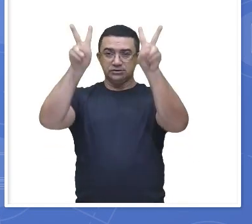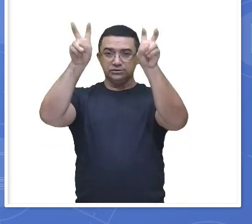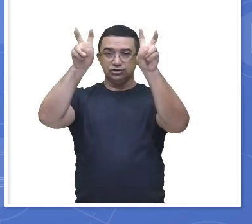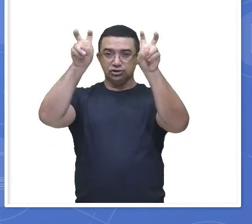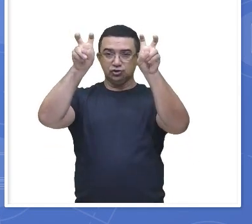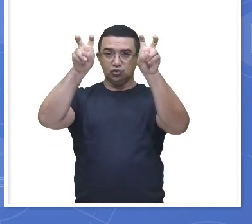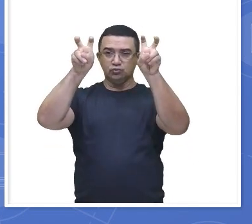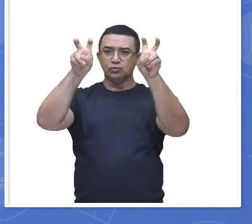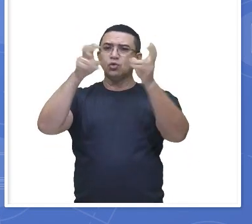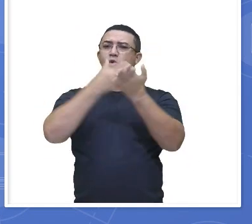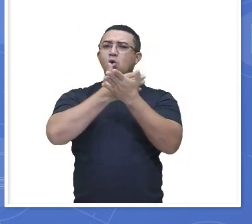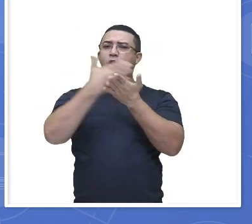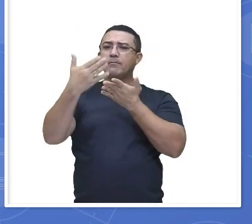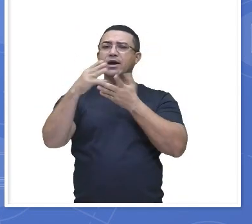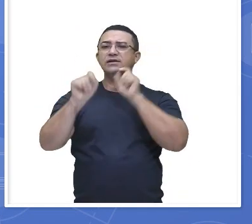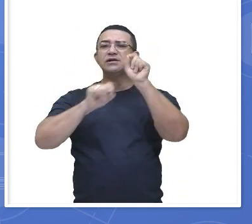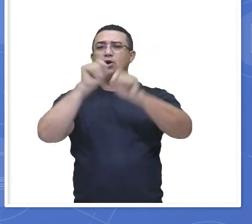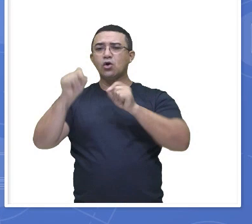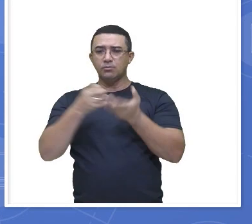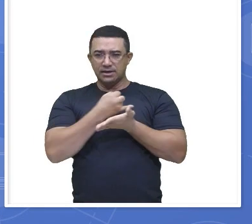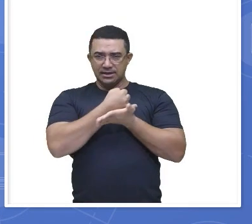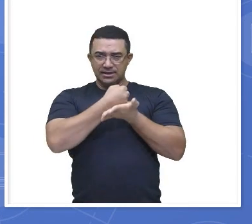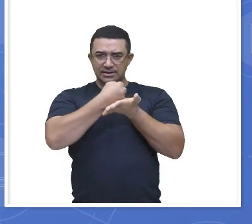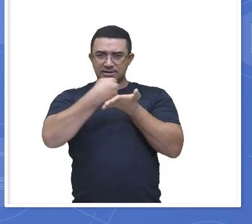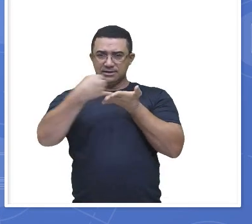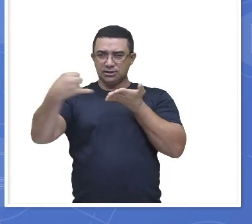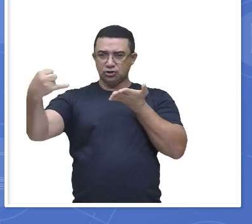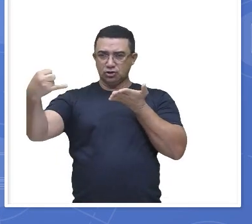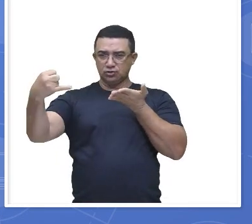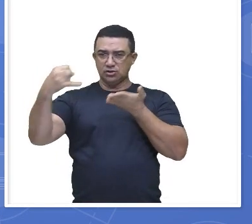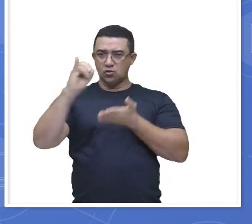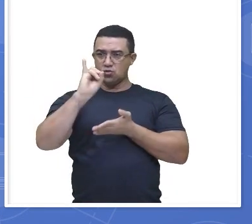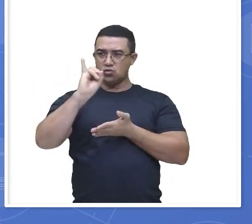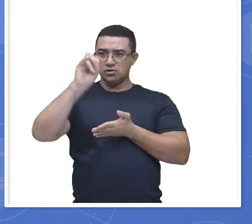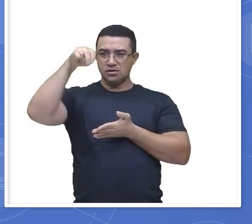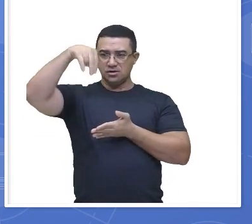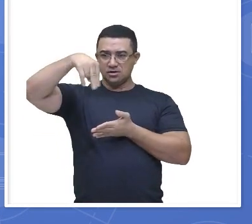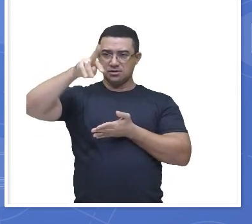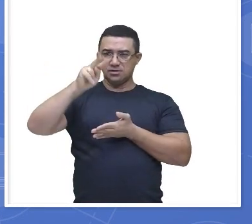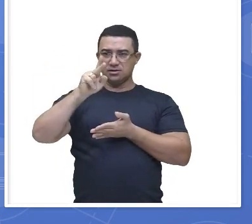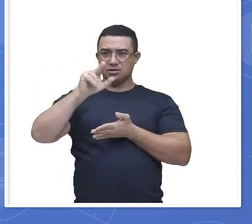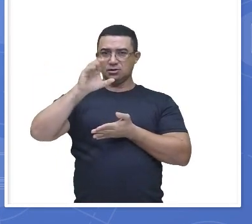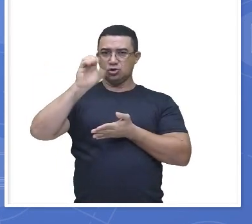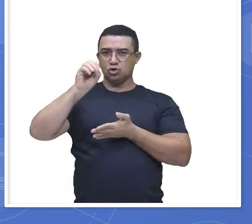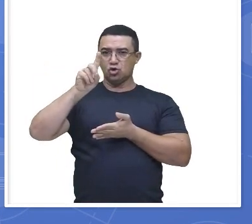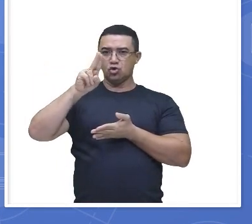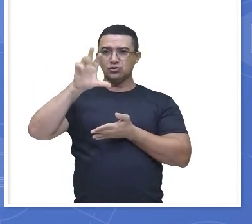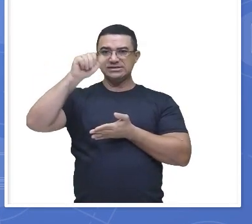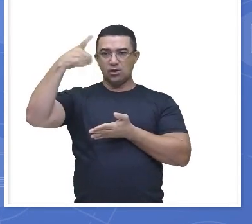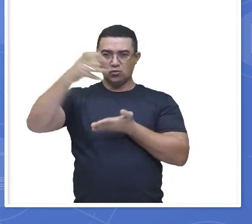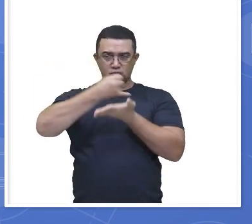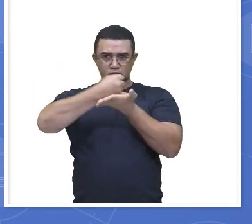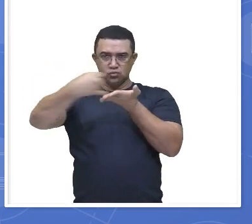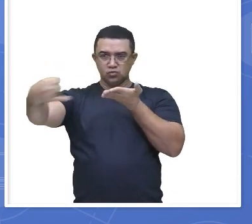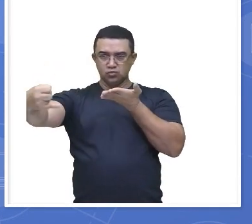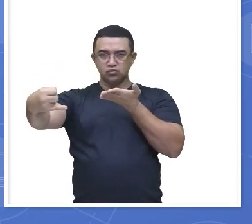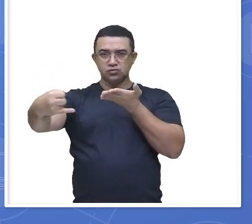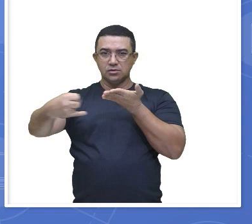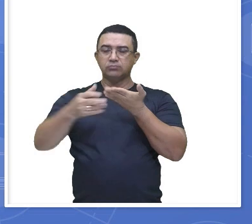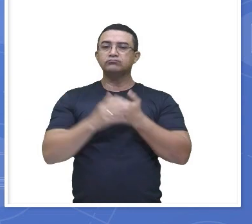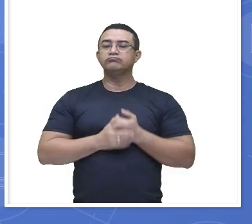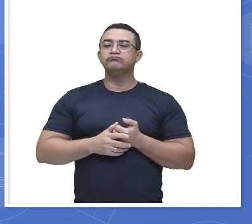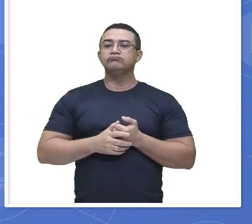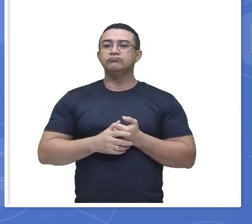introdução. Então, vamos seguir adiante. Nessa introdução, o que normalmente o gênero textual, artigo de opinião,